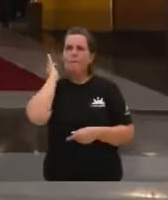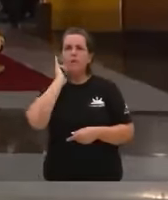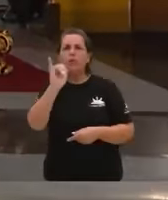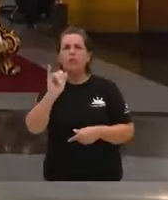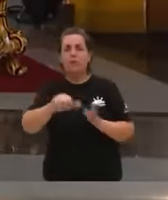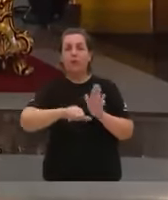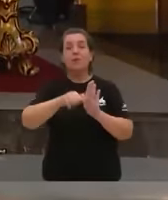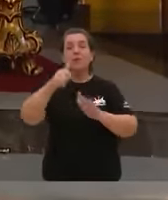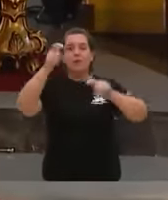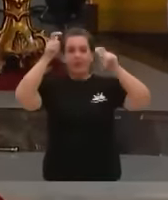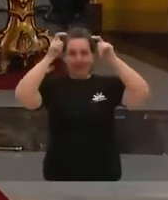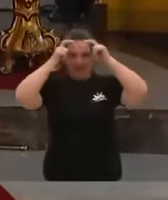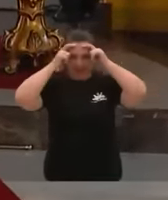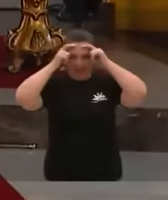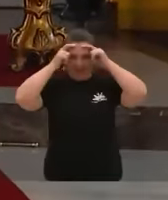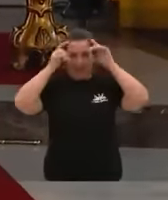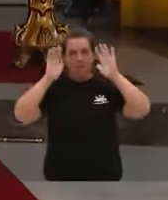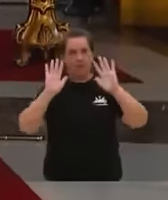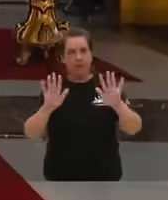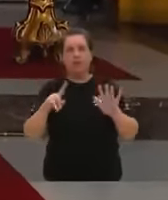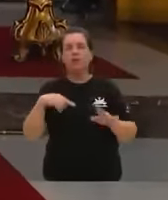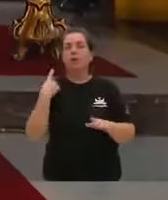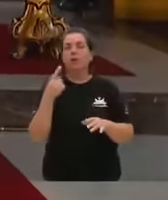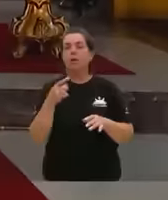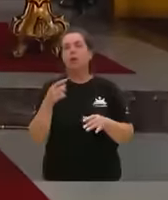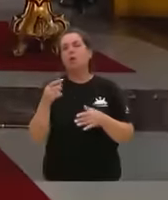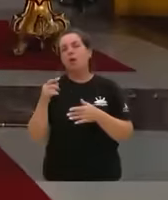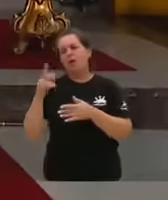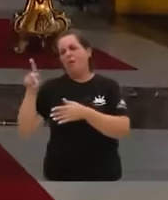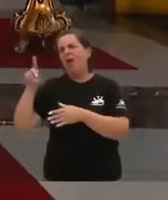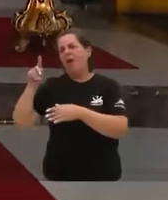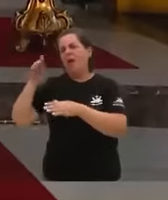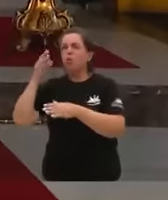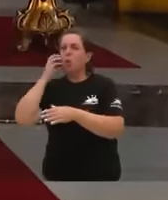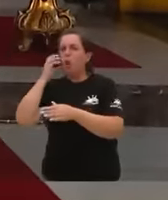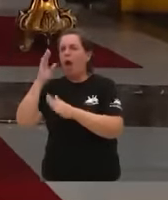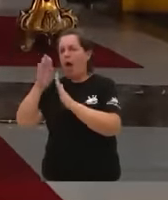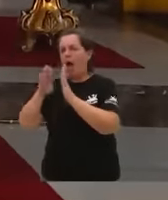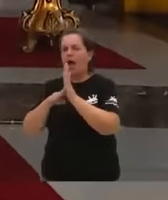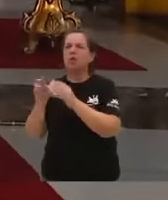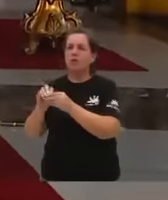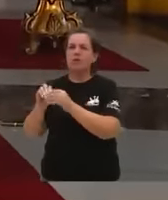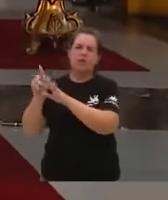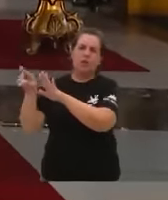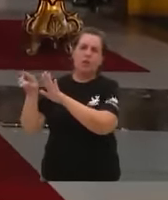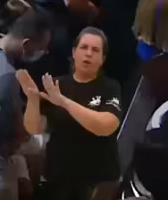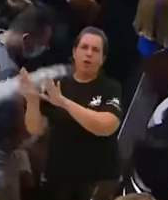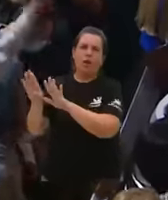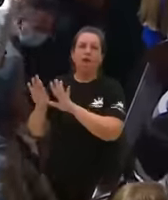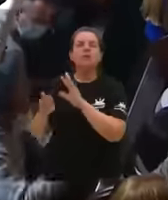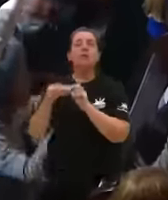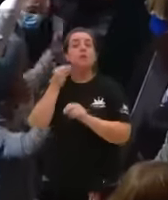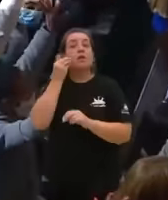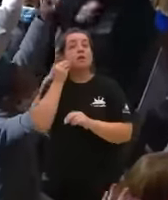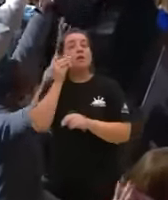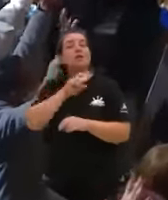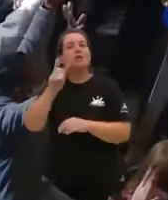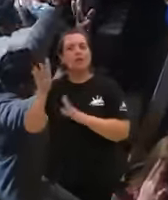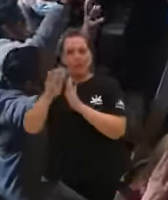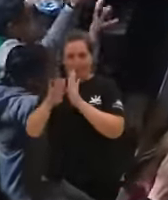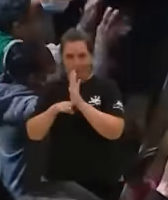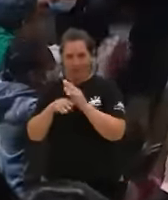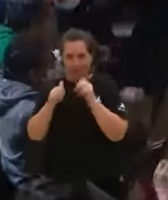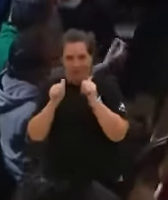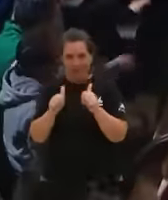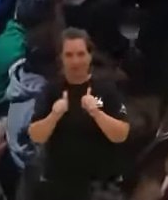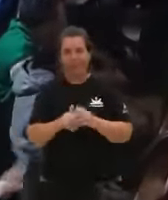reis. Estamos fazendo essa leitura orante no rádio. Quem está acompanhando? Quem acompanha a experiência de Deus? Muito